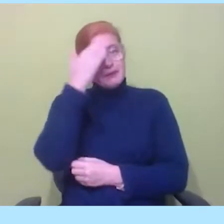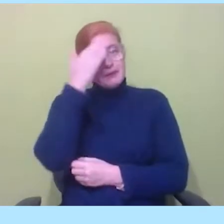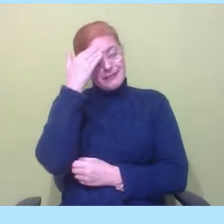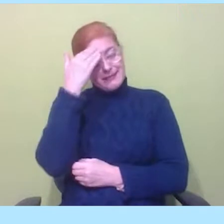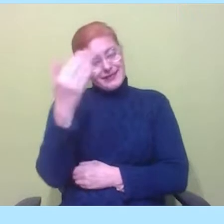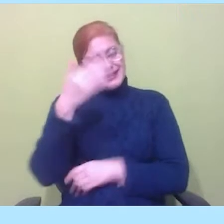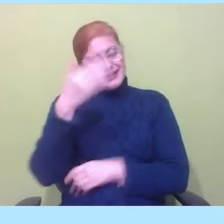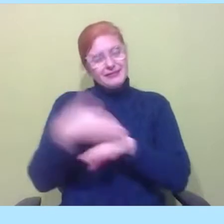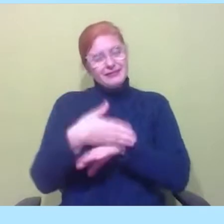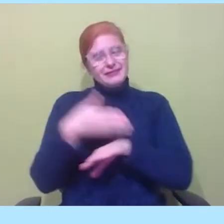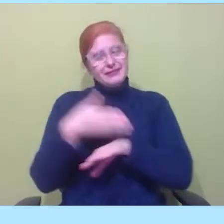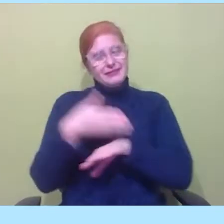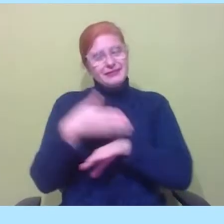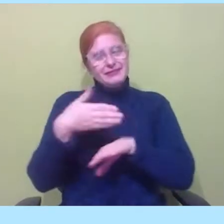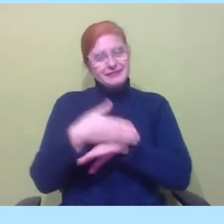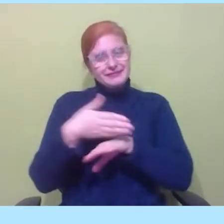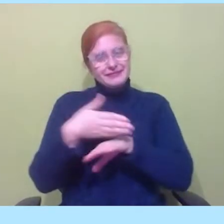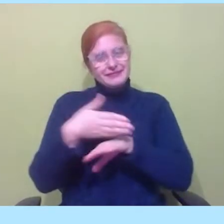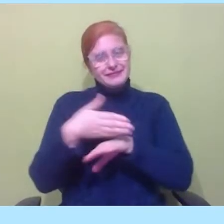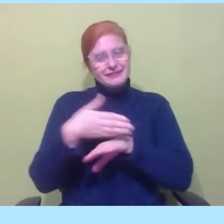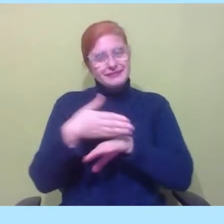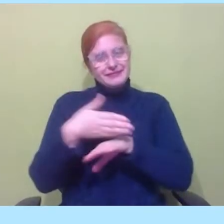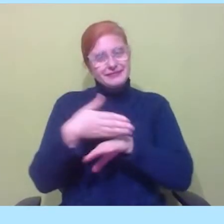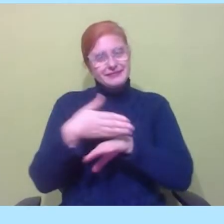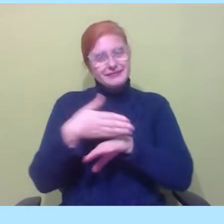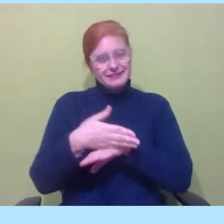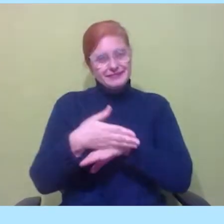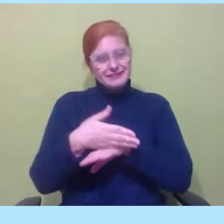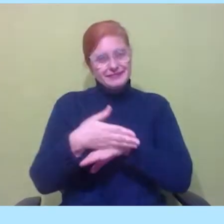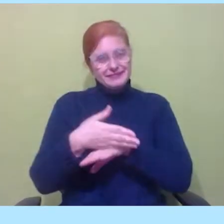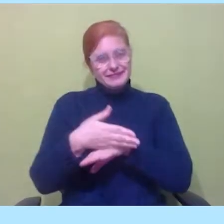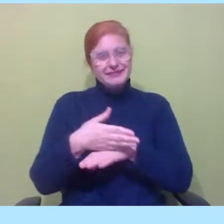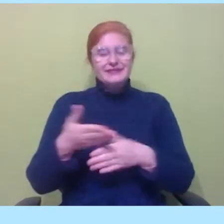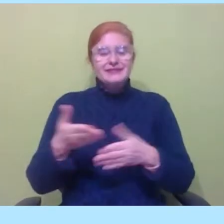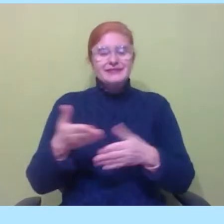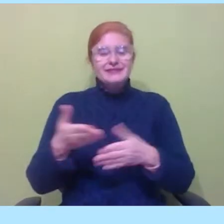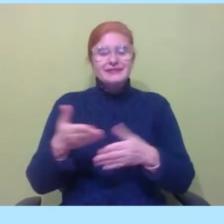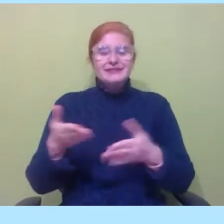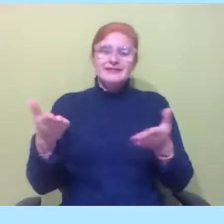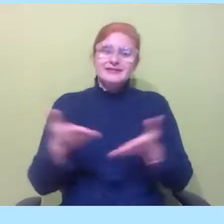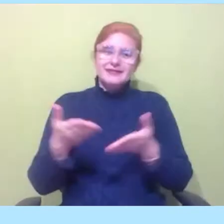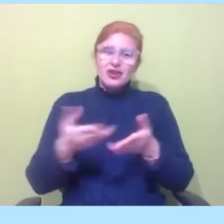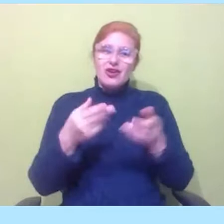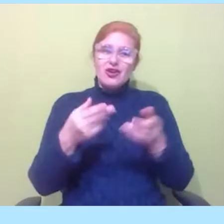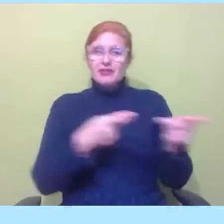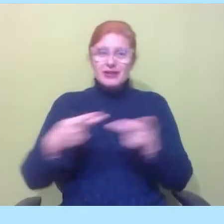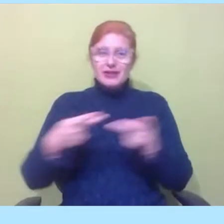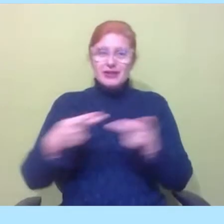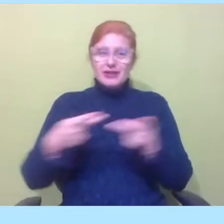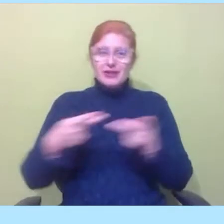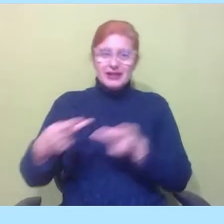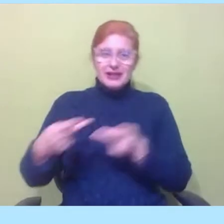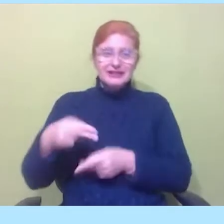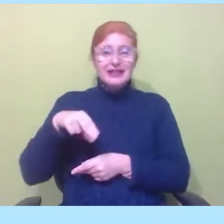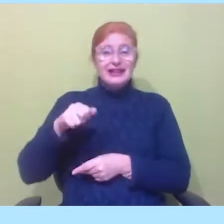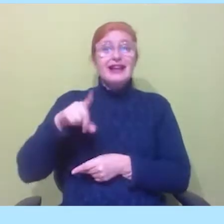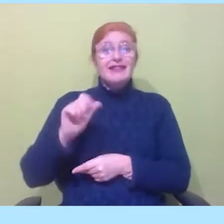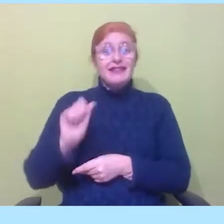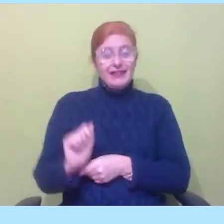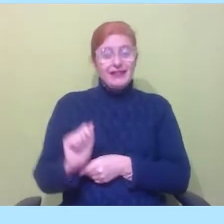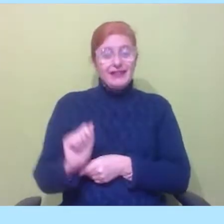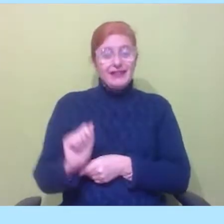aí primeiro para a Nanda. Nanda, se você quiser complementar a sua apresentação aí, e depois a gente passa para a